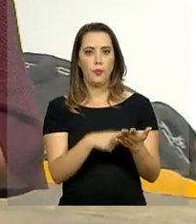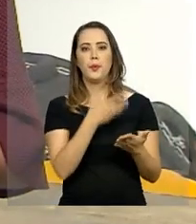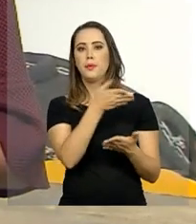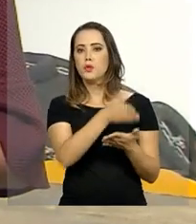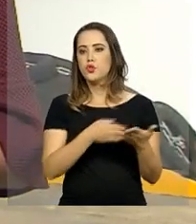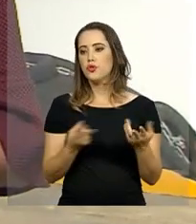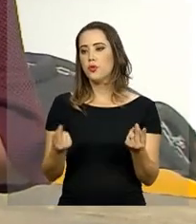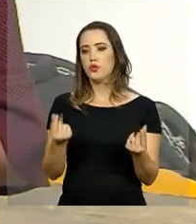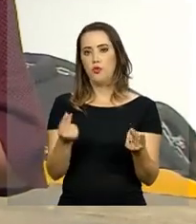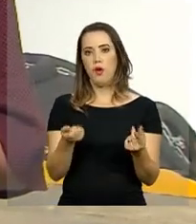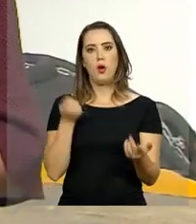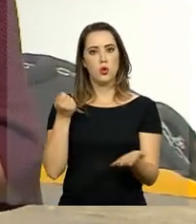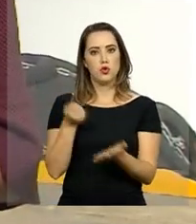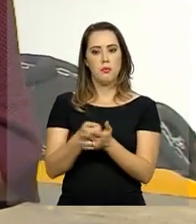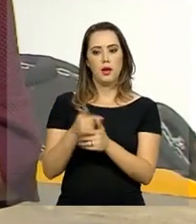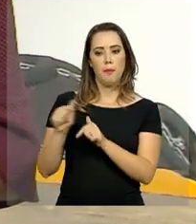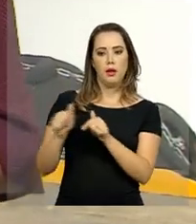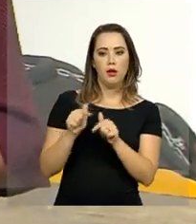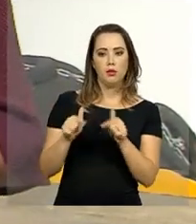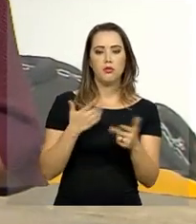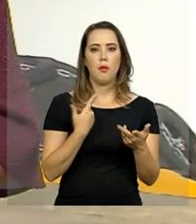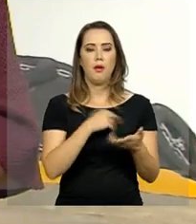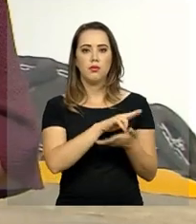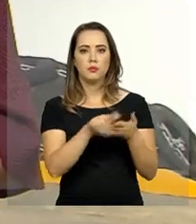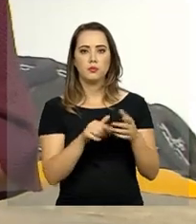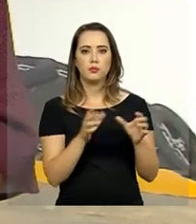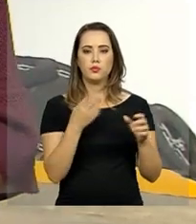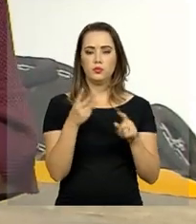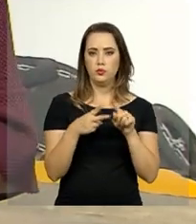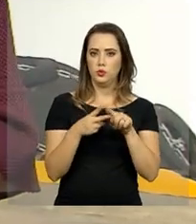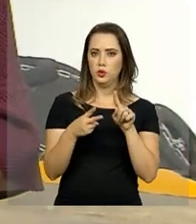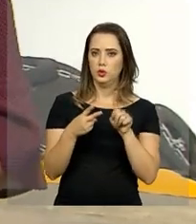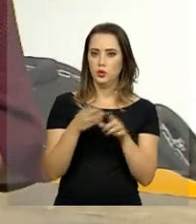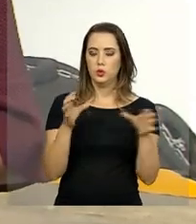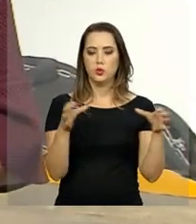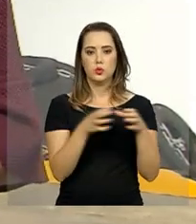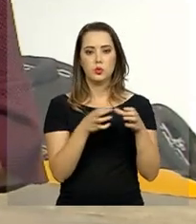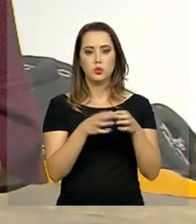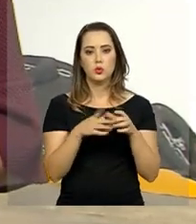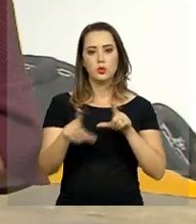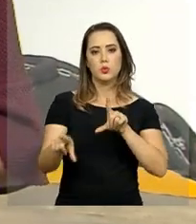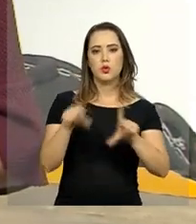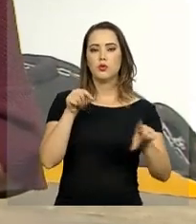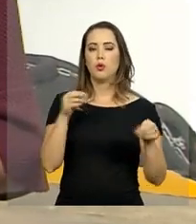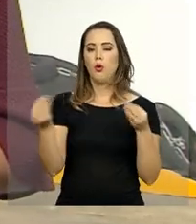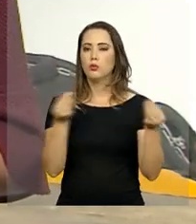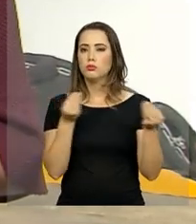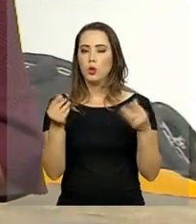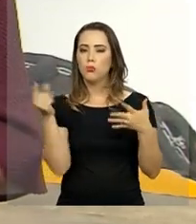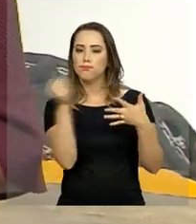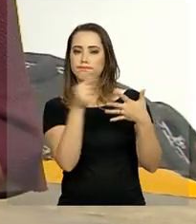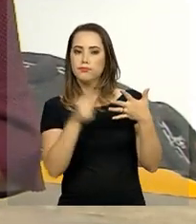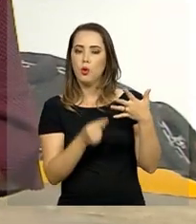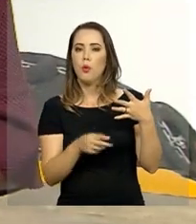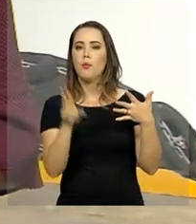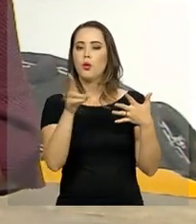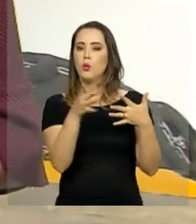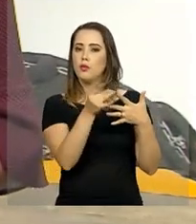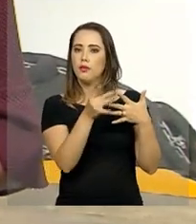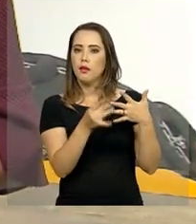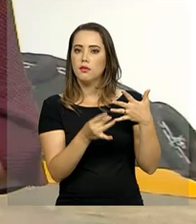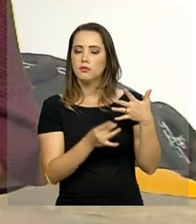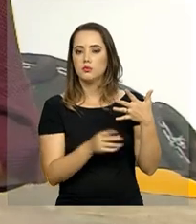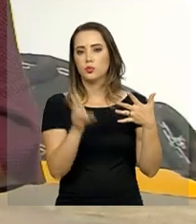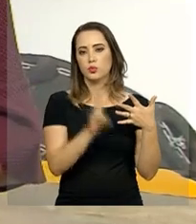prazos de utilização e cria 2 comitês, um gestor e um científico, que vão deliberar sobre os detalhes de uso do navio. O acordo vale